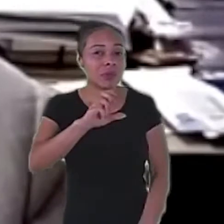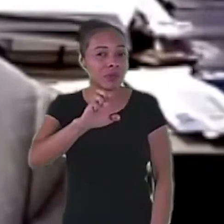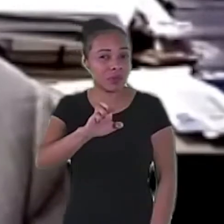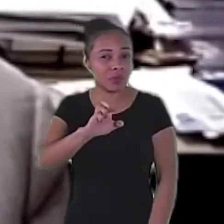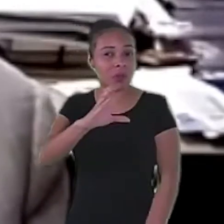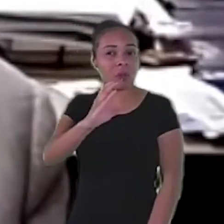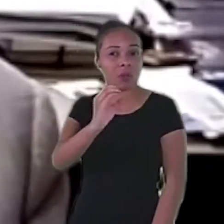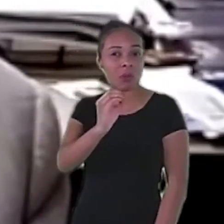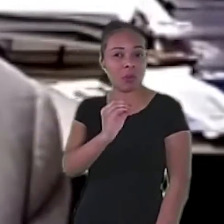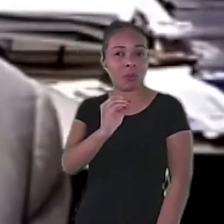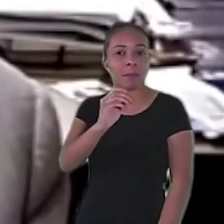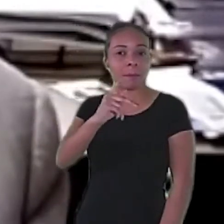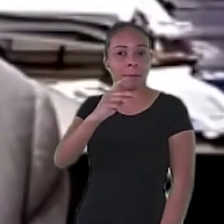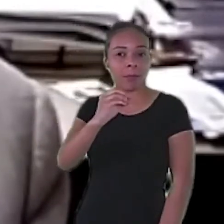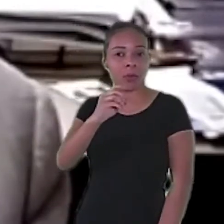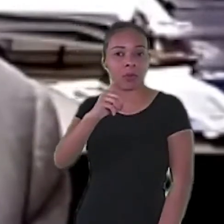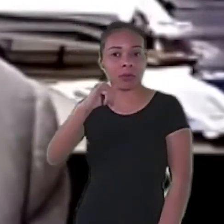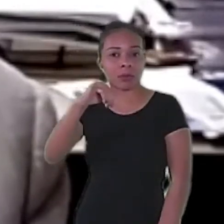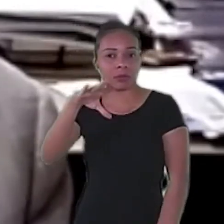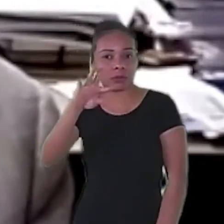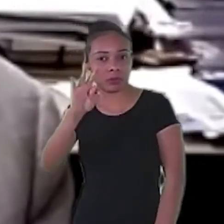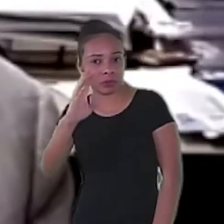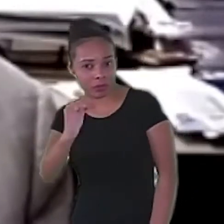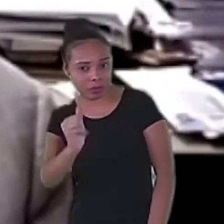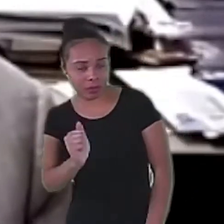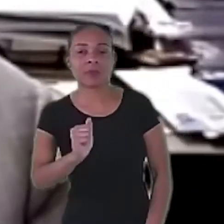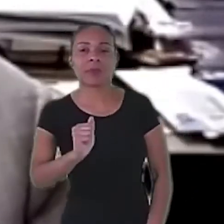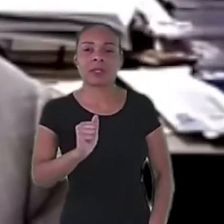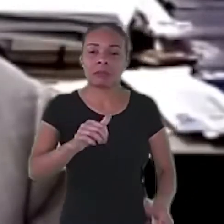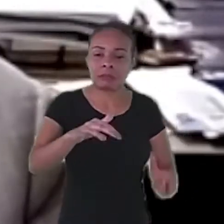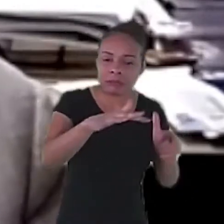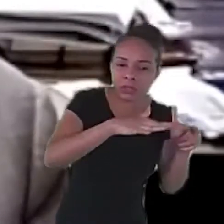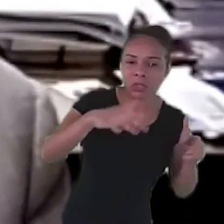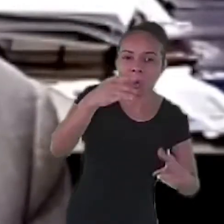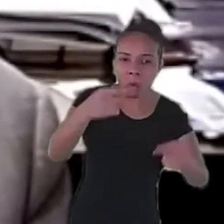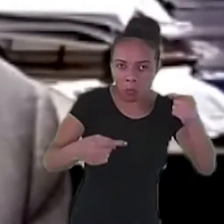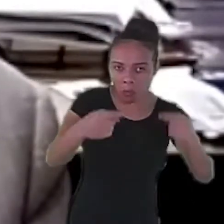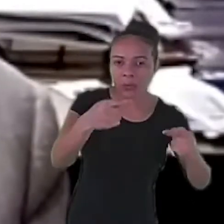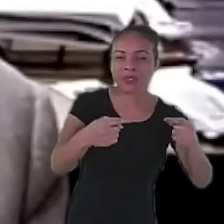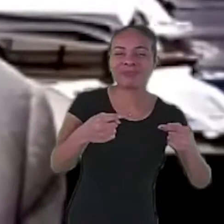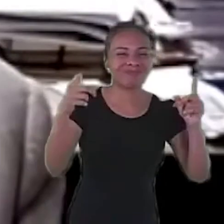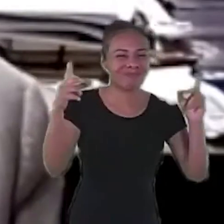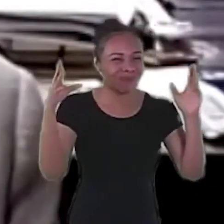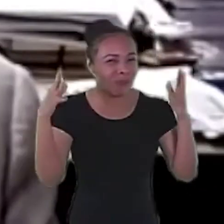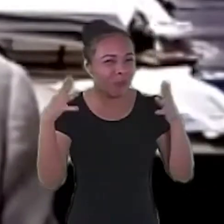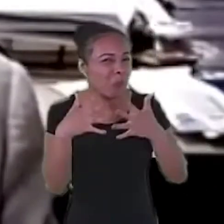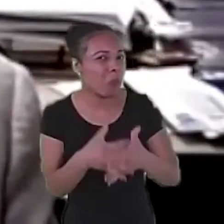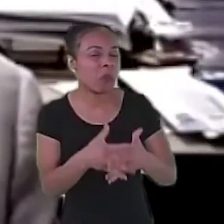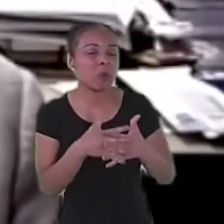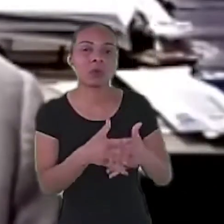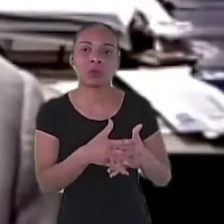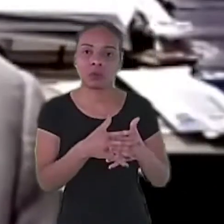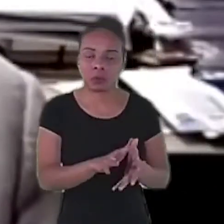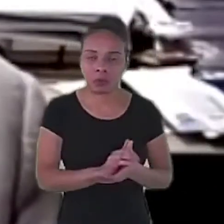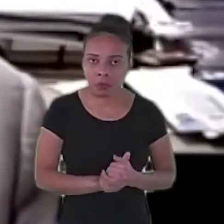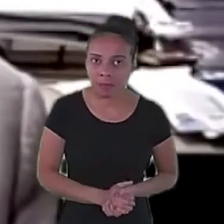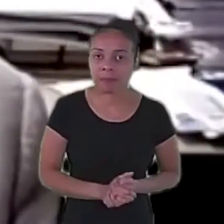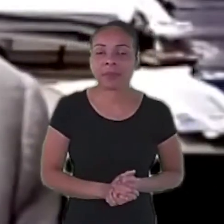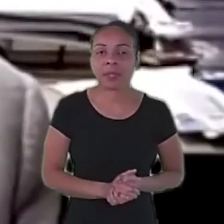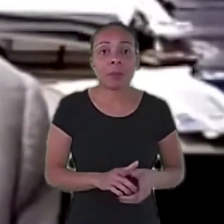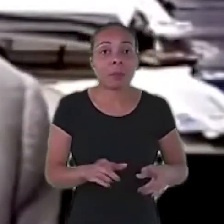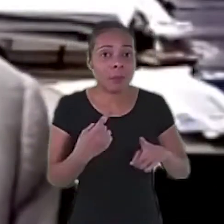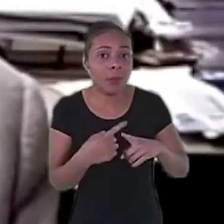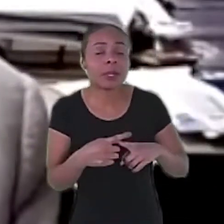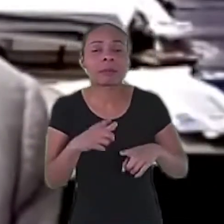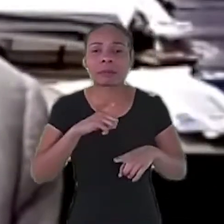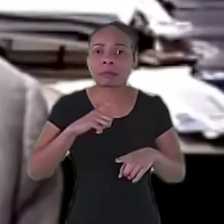China logo depois da Revolução, exatamente para fazer um contraponto com a pressão da